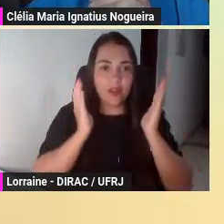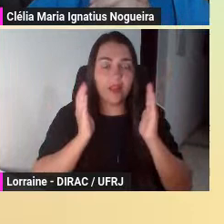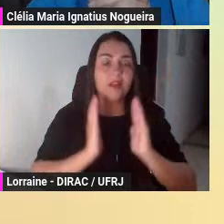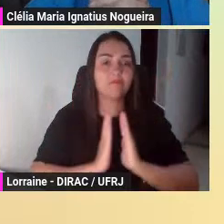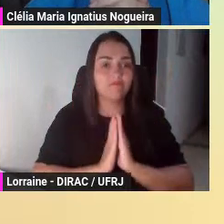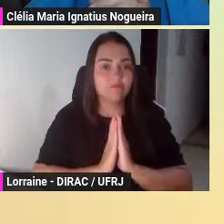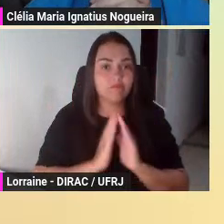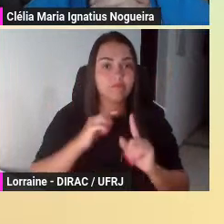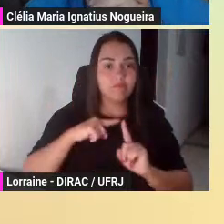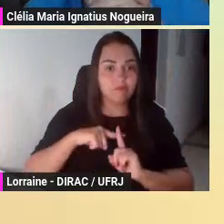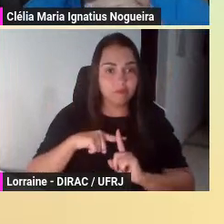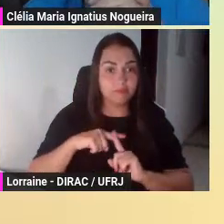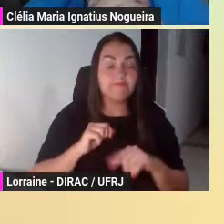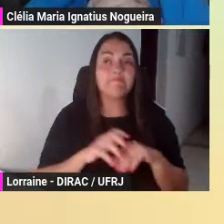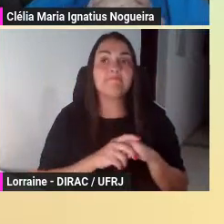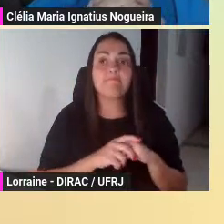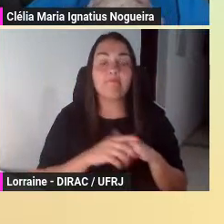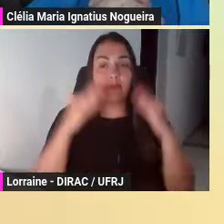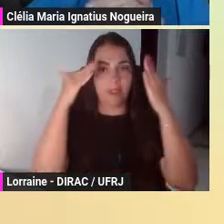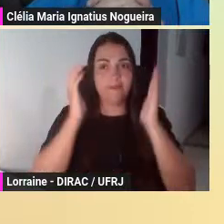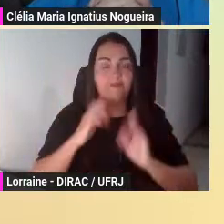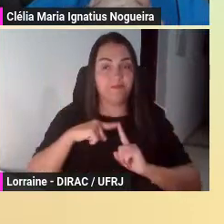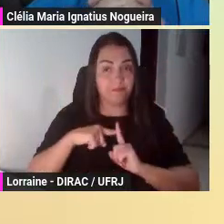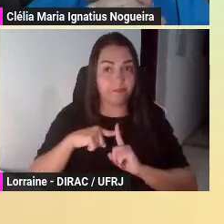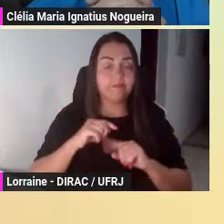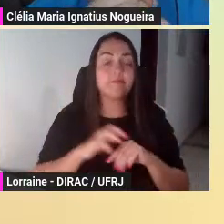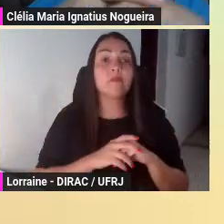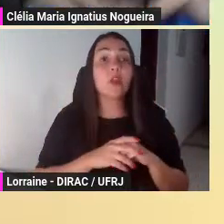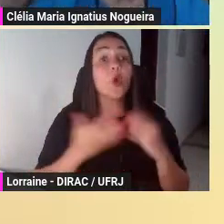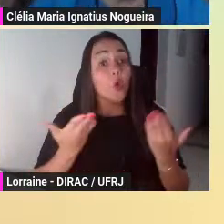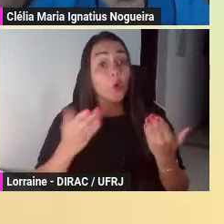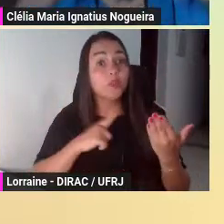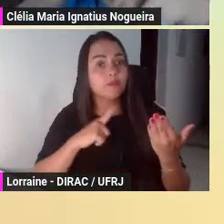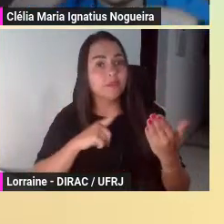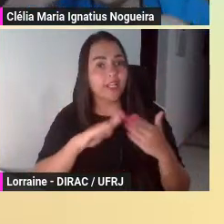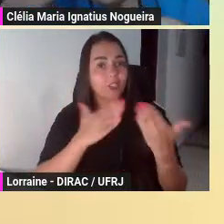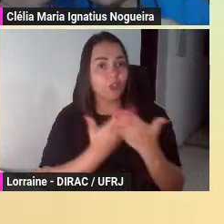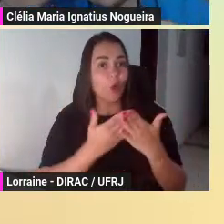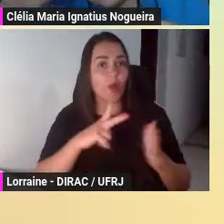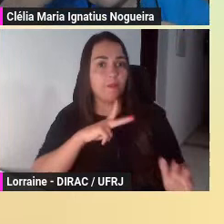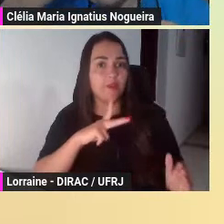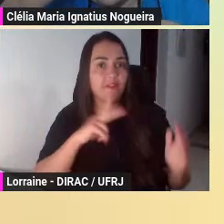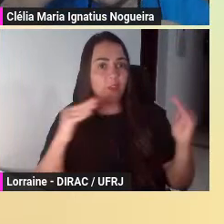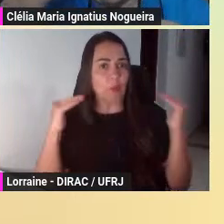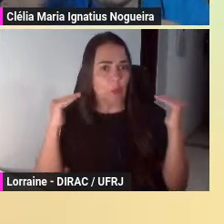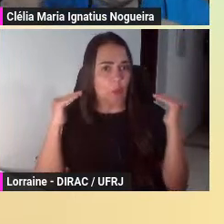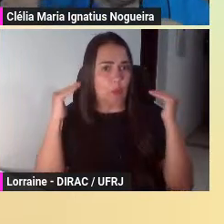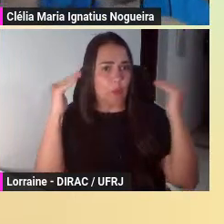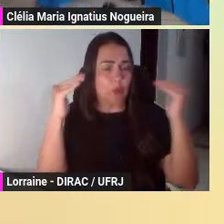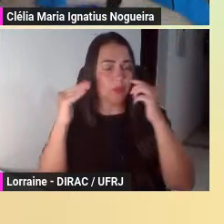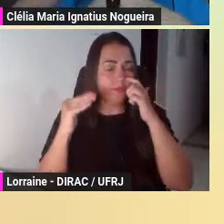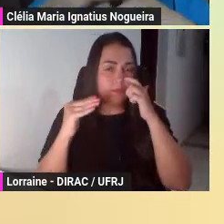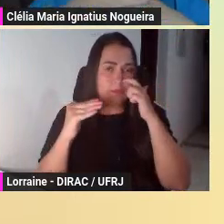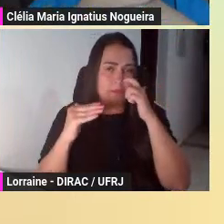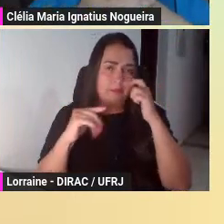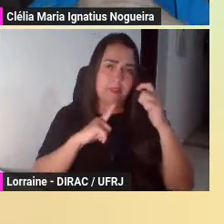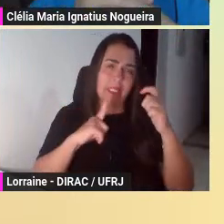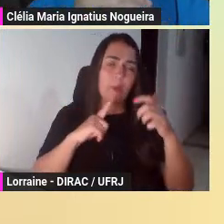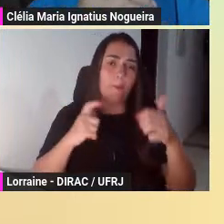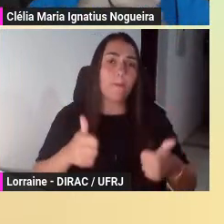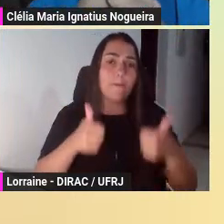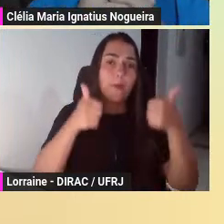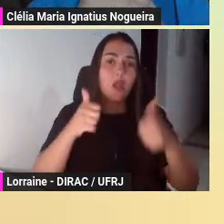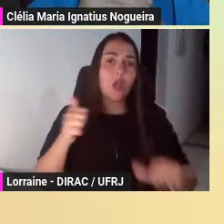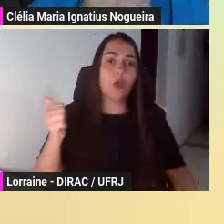Diferentemente de hoje em dia, que temos escolas privadas de alto nível, né? Talvez até melhores, muito melhores do que